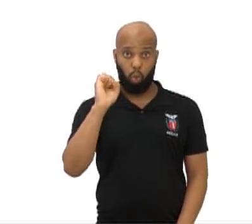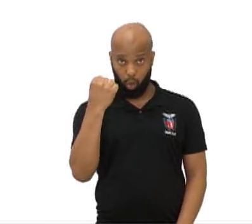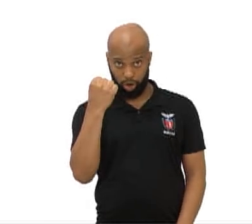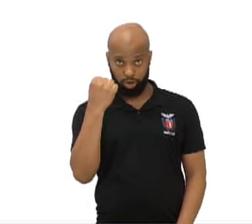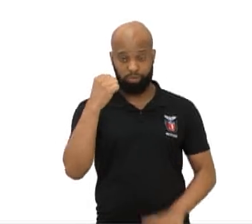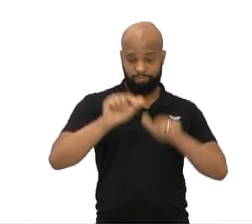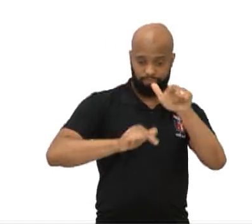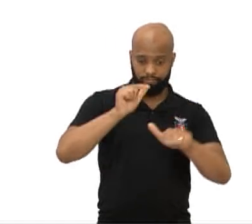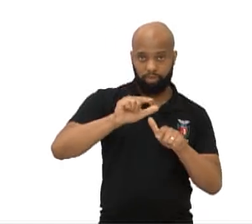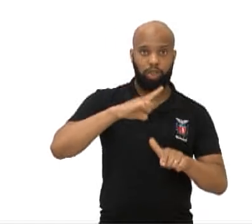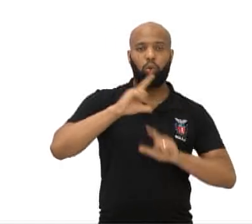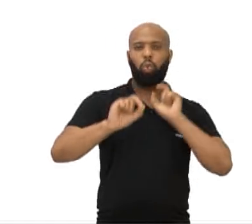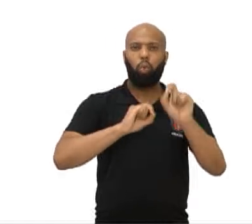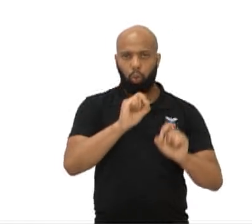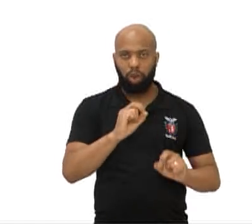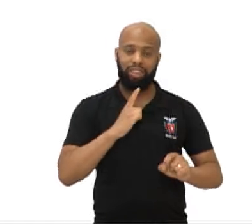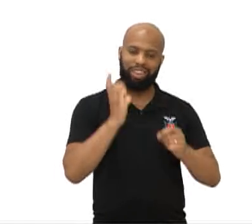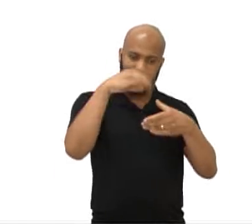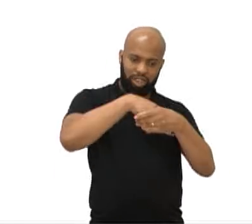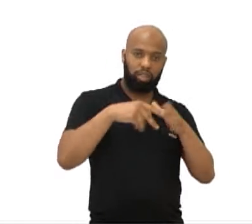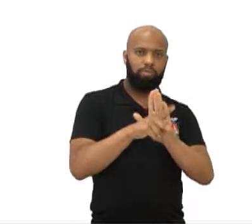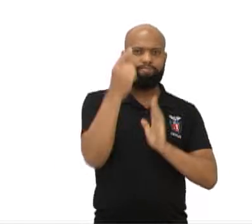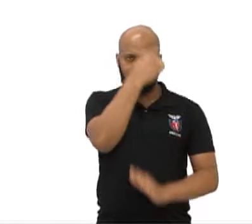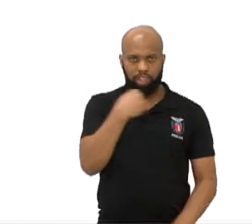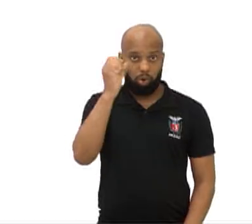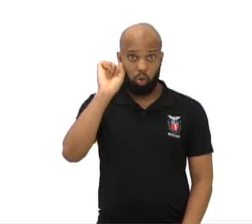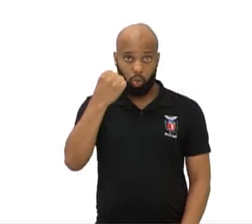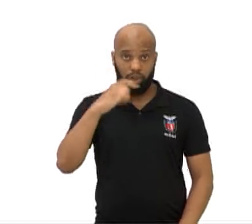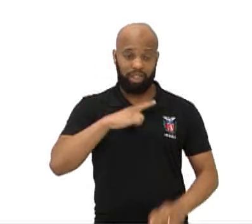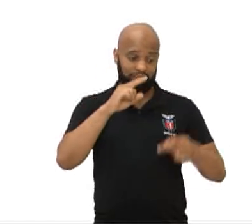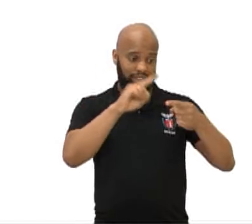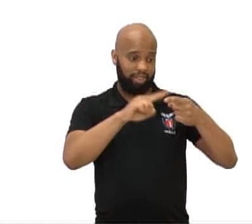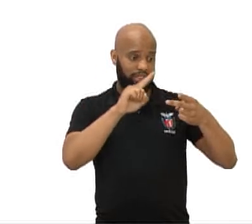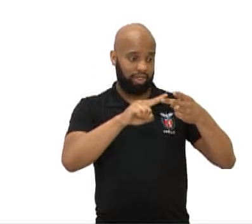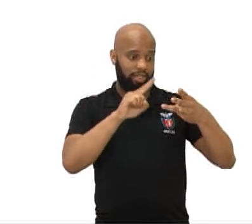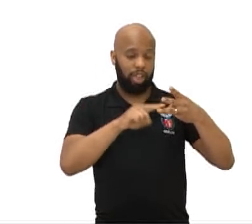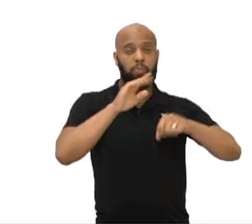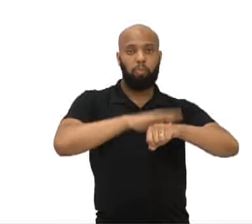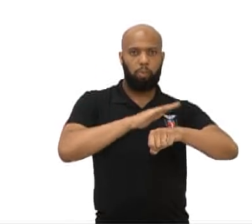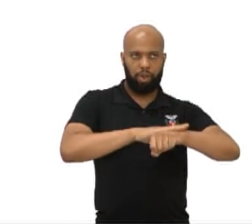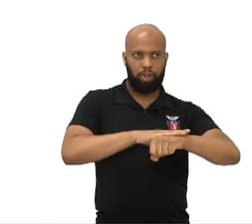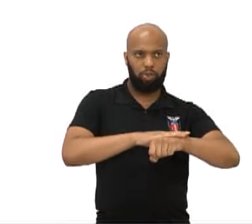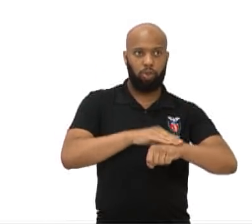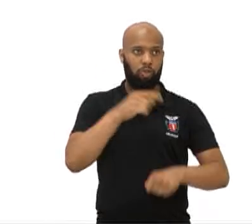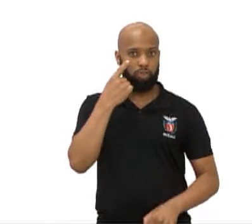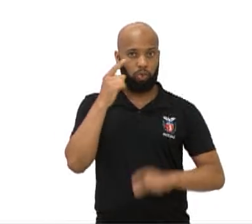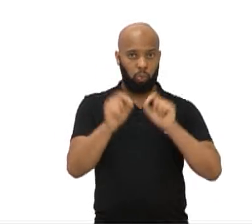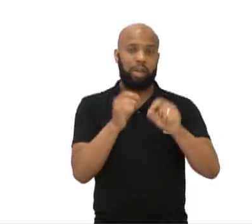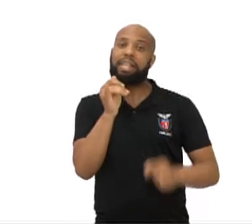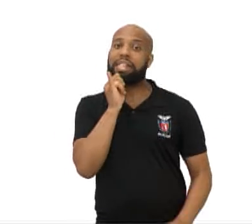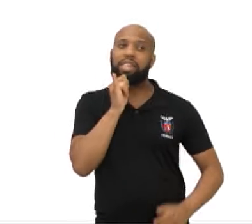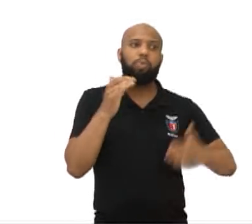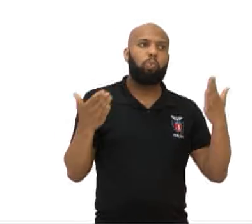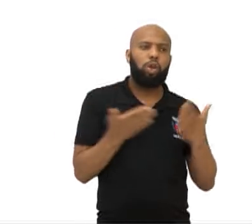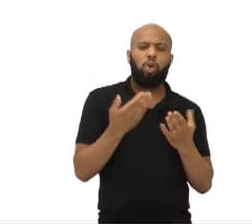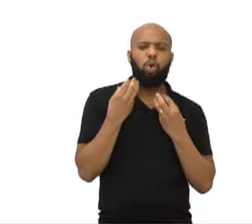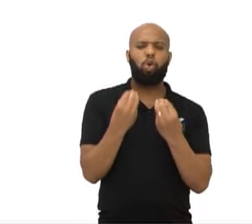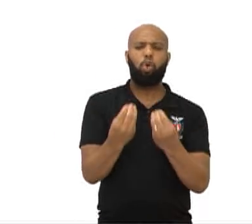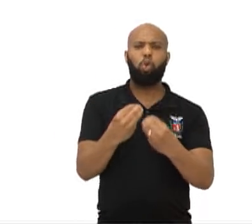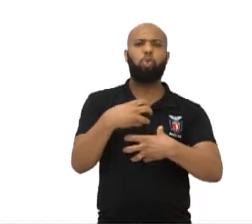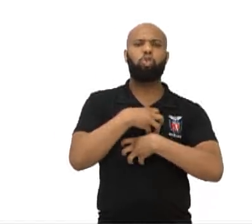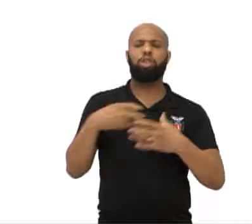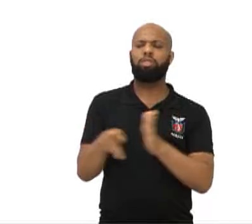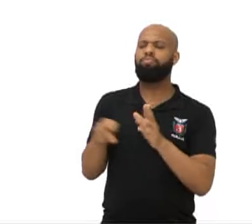horas, estamos considerando que dentro dessa jornada existem 3 momentos. Então, a gente vai ver um exemplo de como que